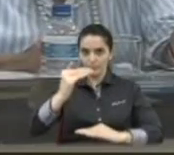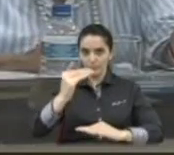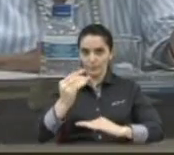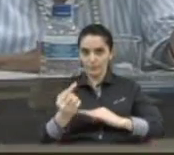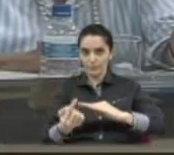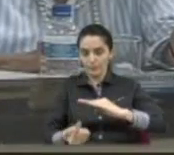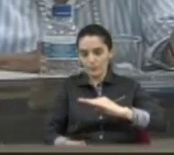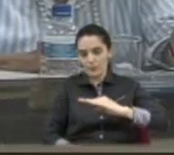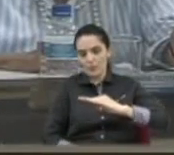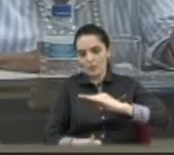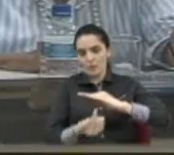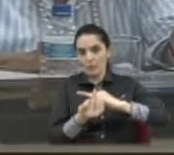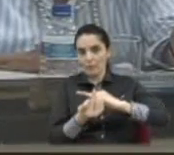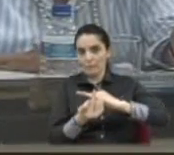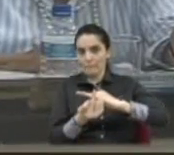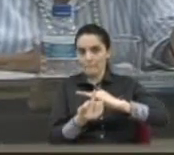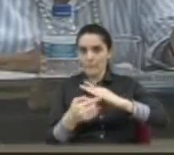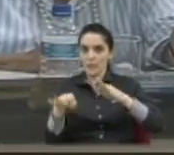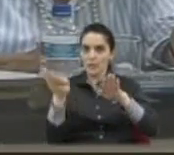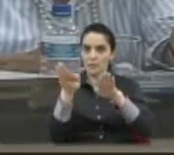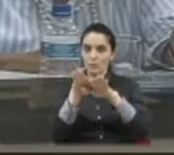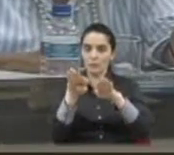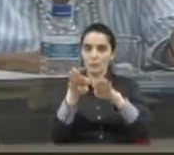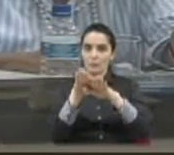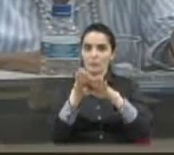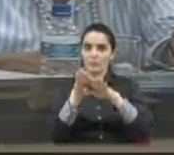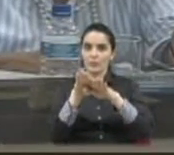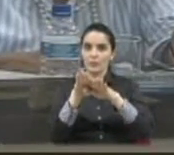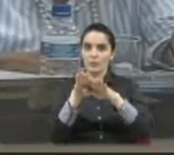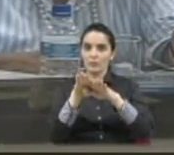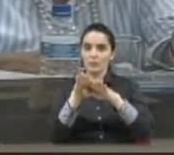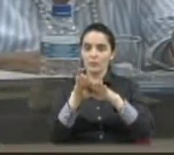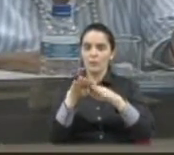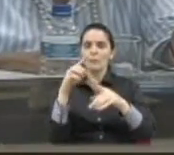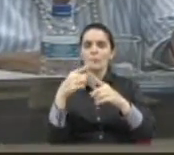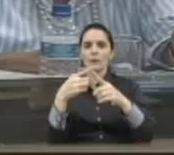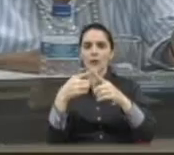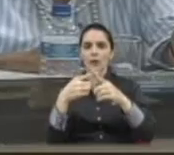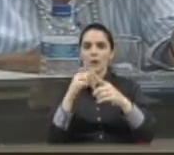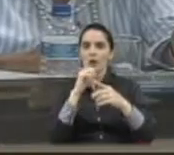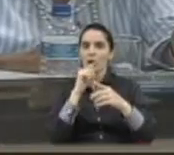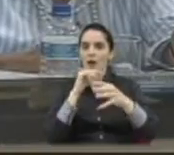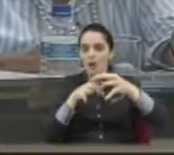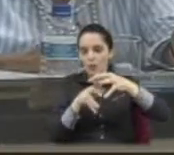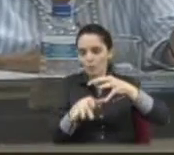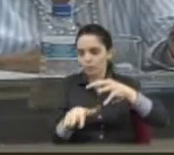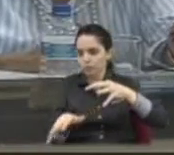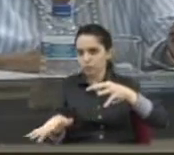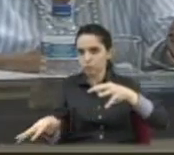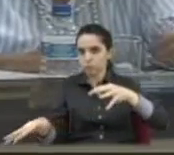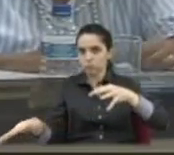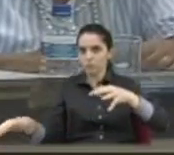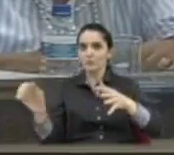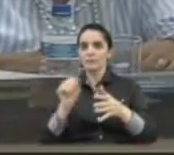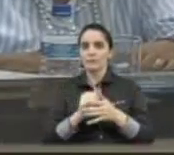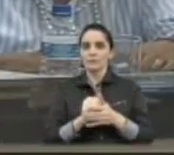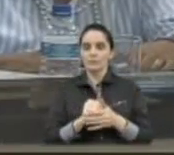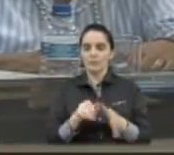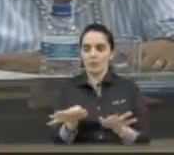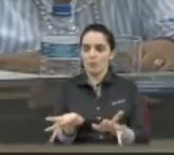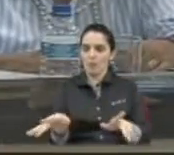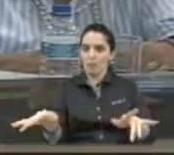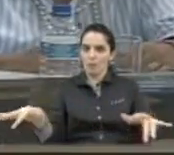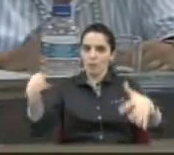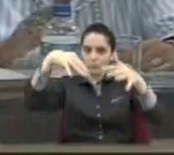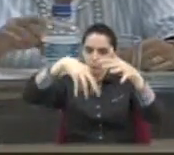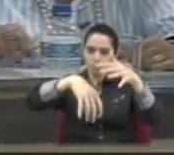mesma, ter o furo também para evitar o acúmulo de água. Então, é tanto na lateral como